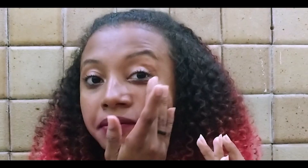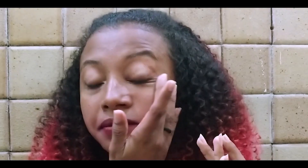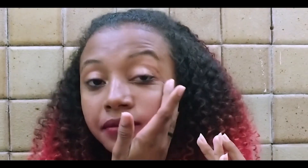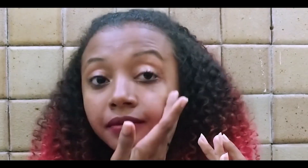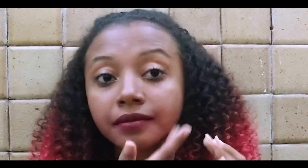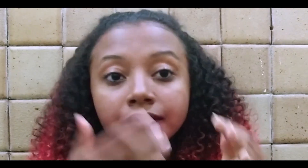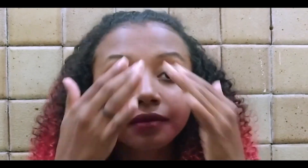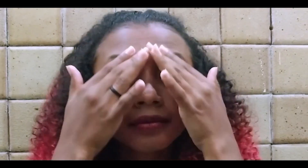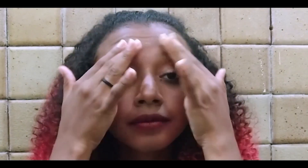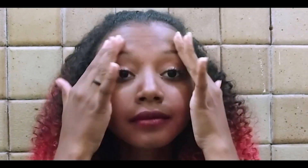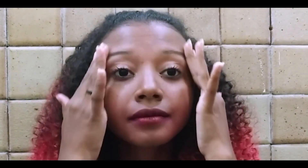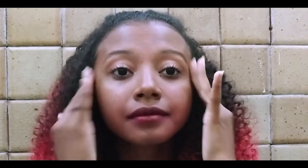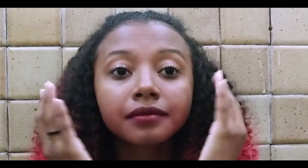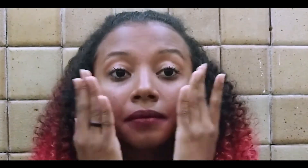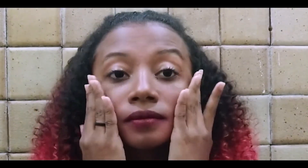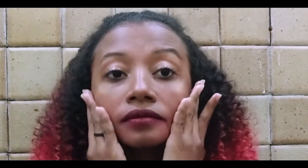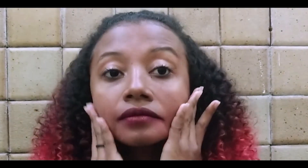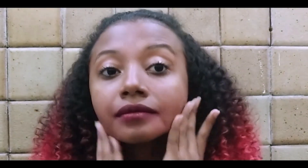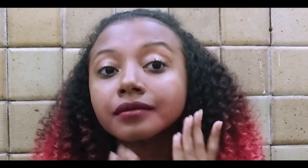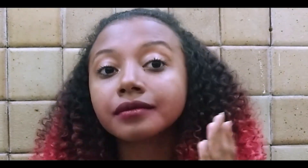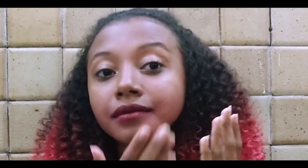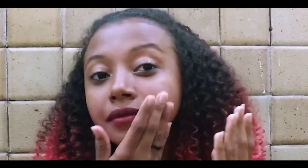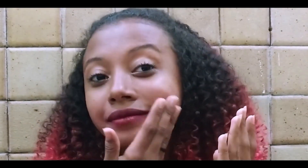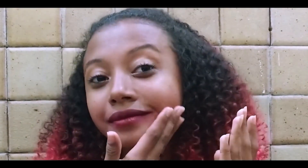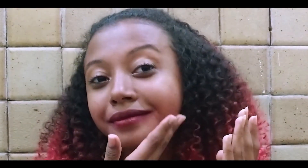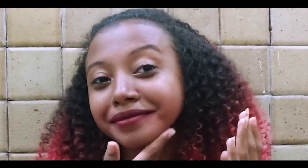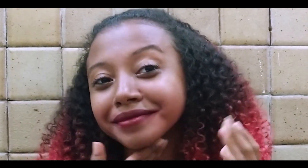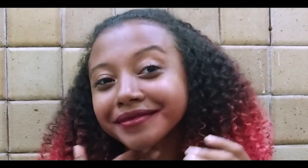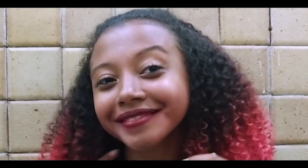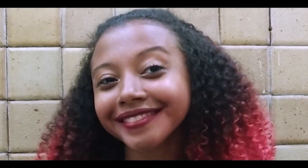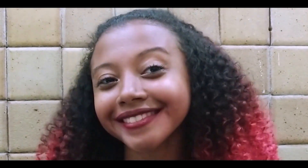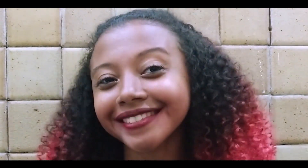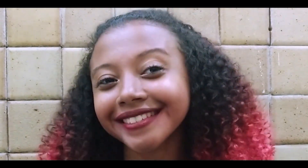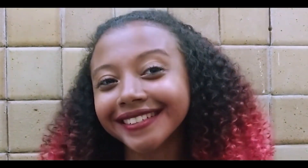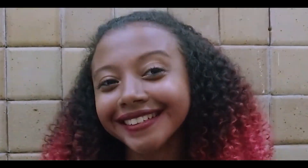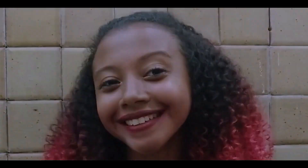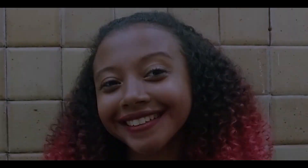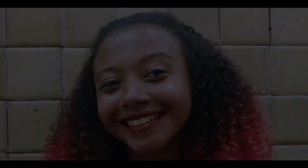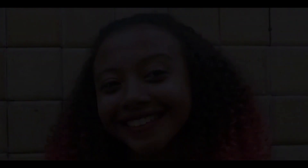desatou, nós vai viver só.